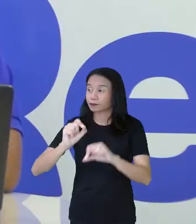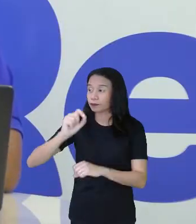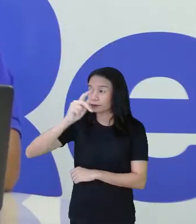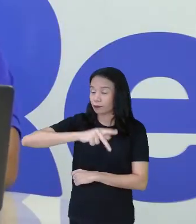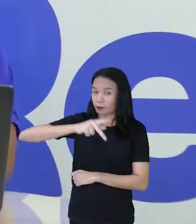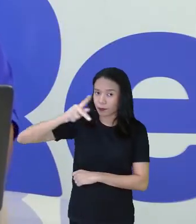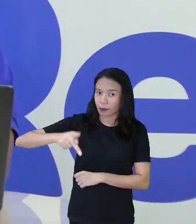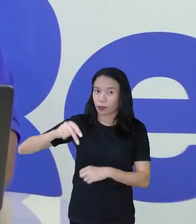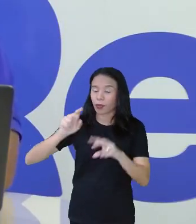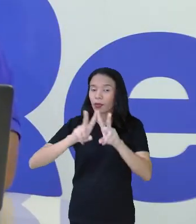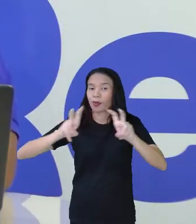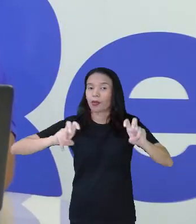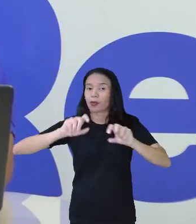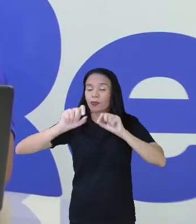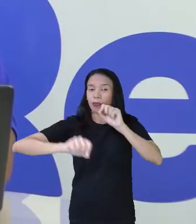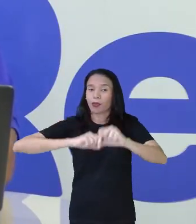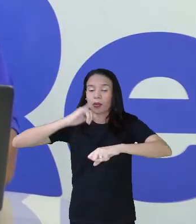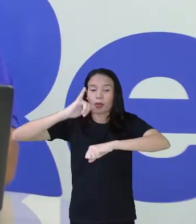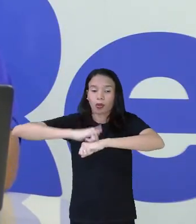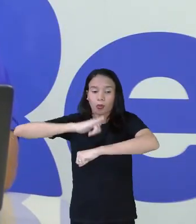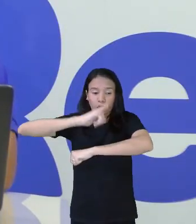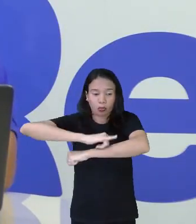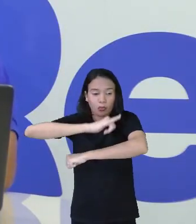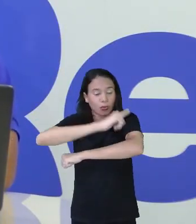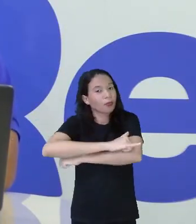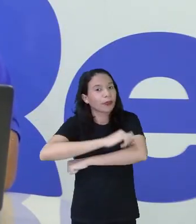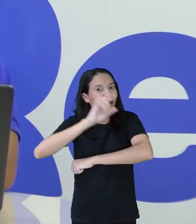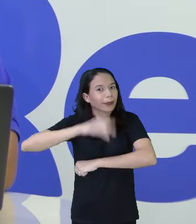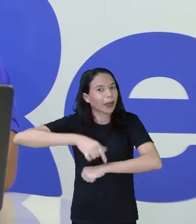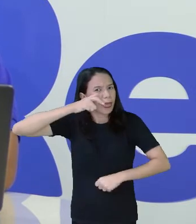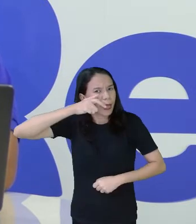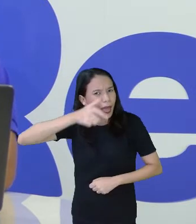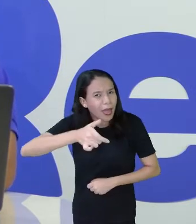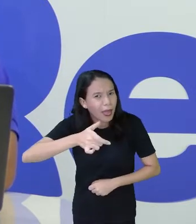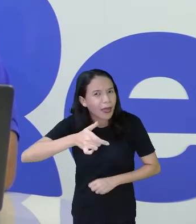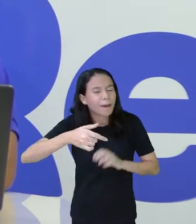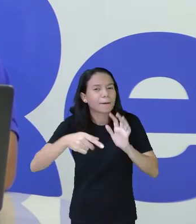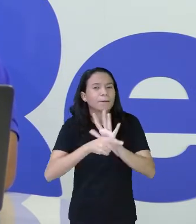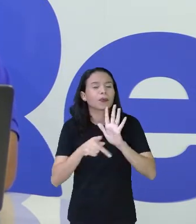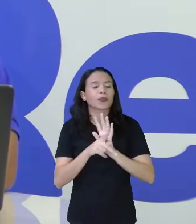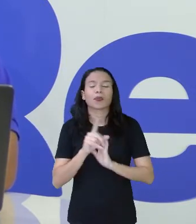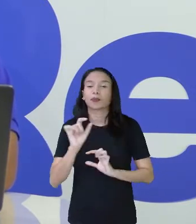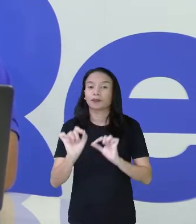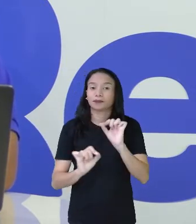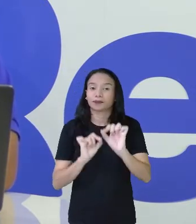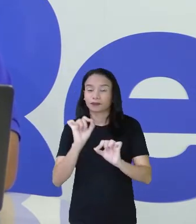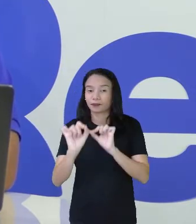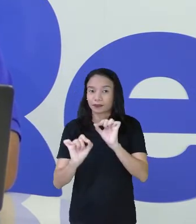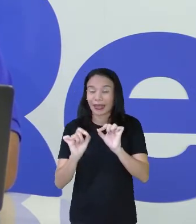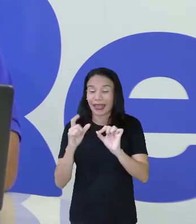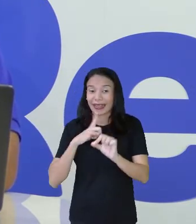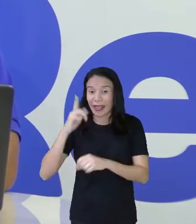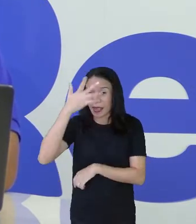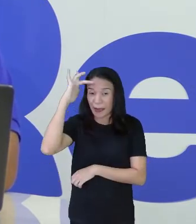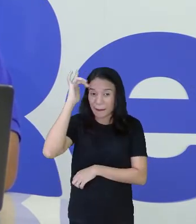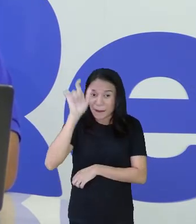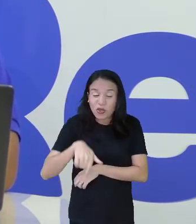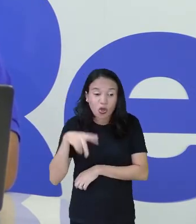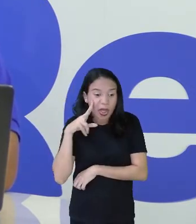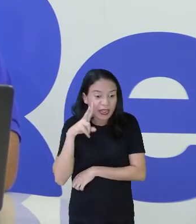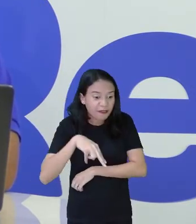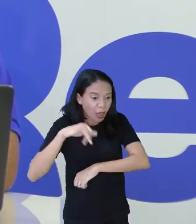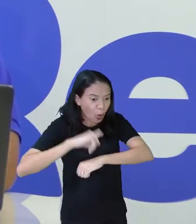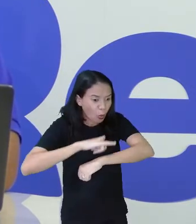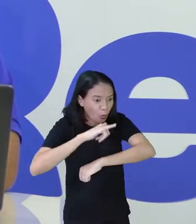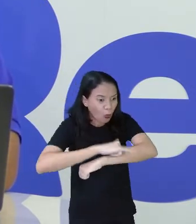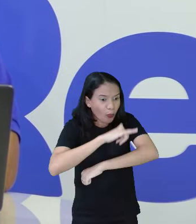Sim. em relação aos sapos, que é uma coisa assim bem interessante sobre instinto e extinção. Algumas pessoas, quando veem um